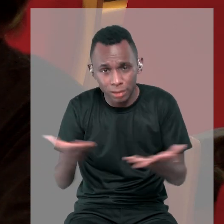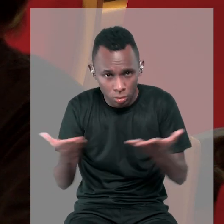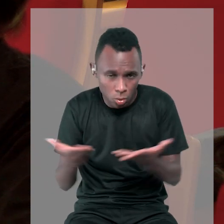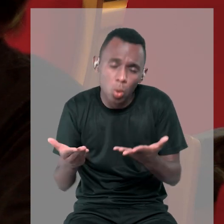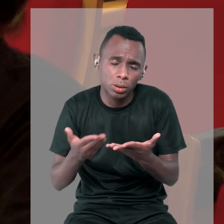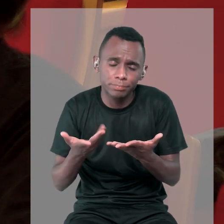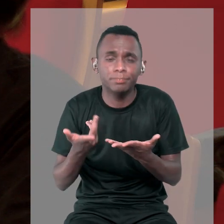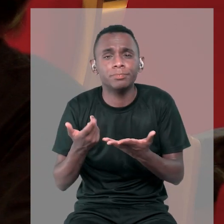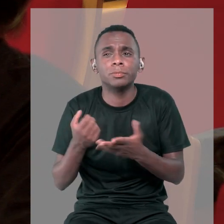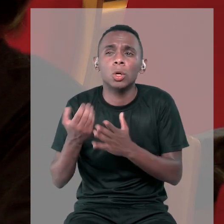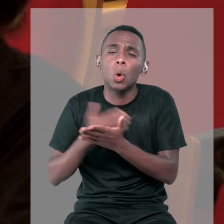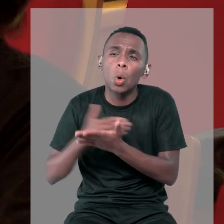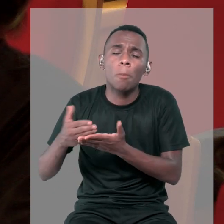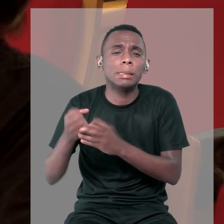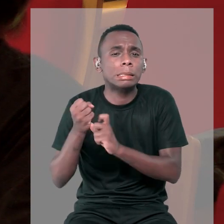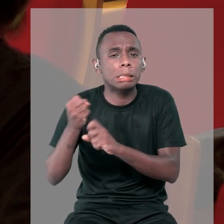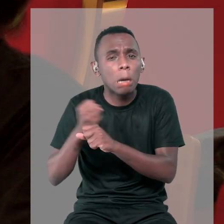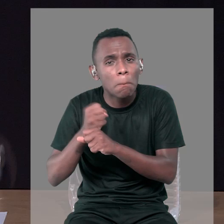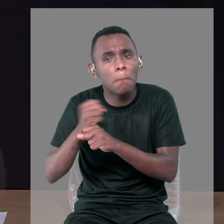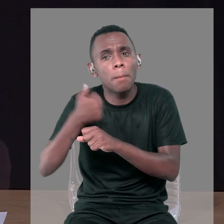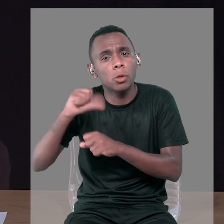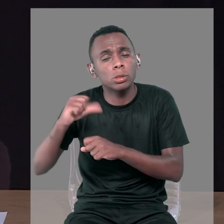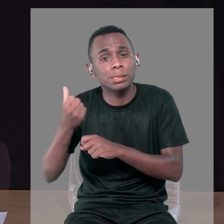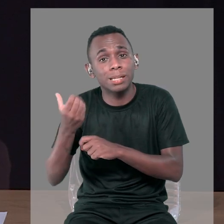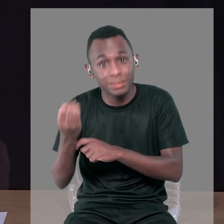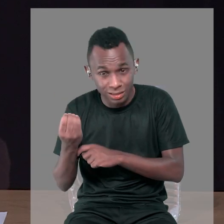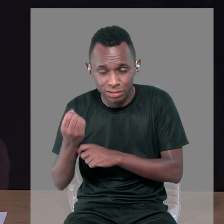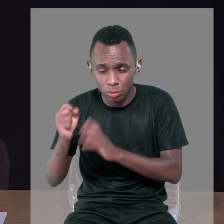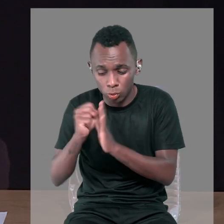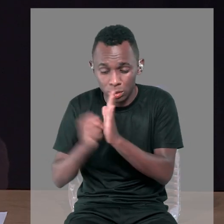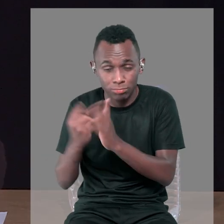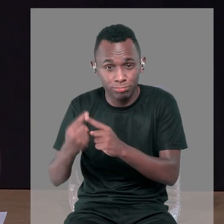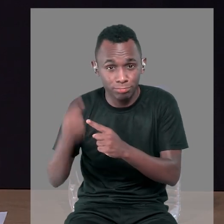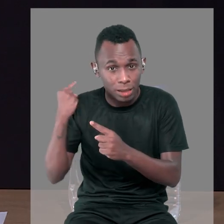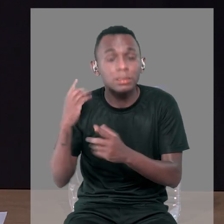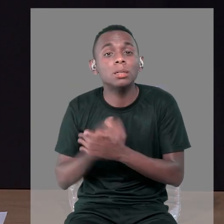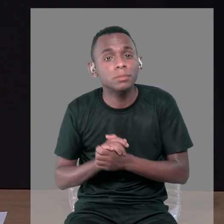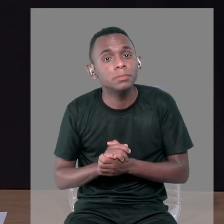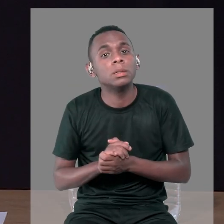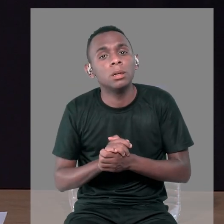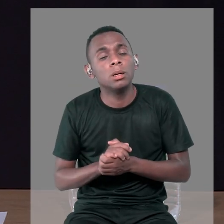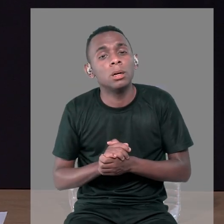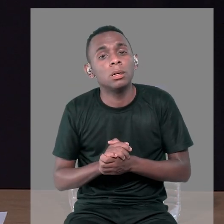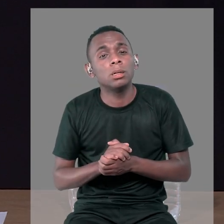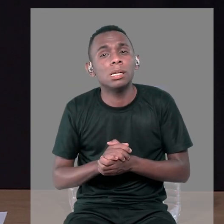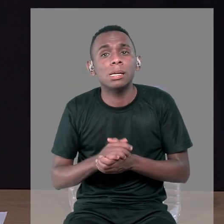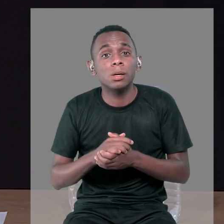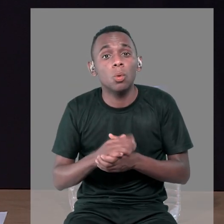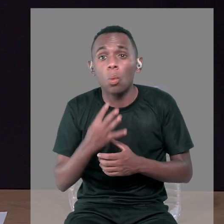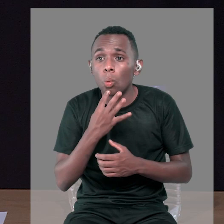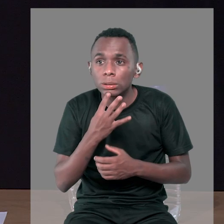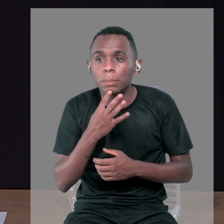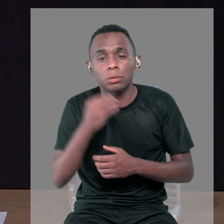extensivamente a partir dos anos 60 do século passado, e diz respeito de que é um conhecimento sobre a